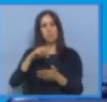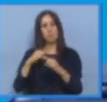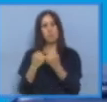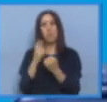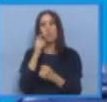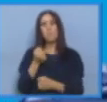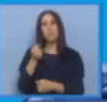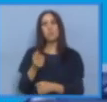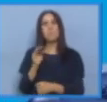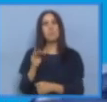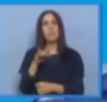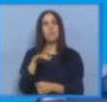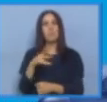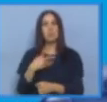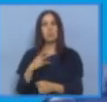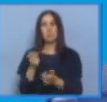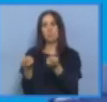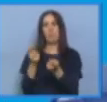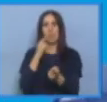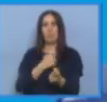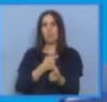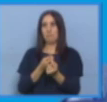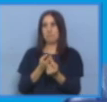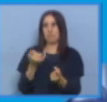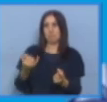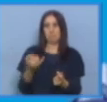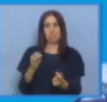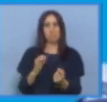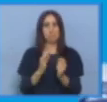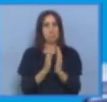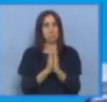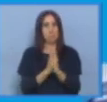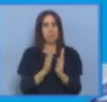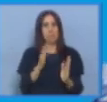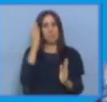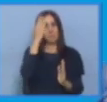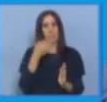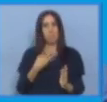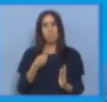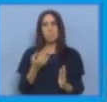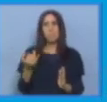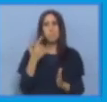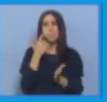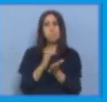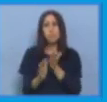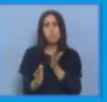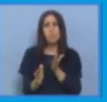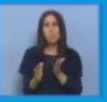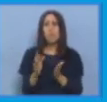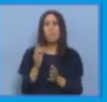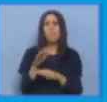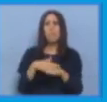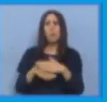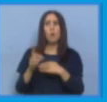pastora Sandra. E então eu digo, é a minha vizinha, literalmente, que está ao pé da igreja da Capela de São Pedro, mas eu não a conhecia, nem conheço bem o que é que